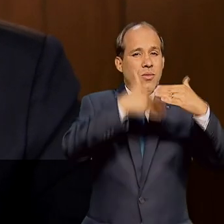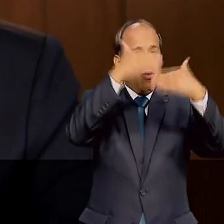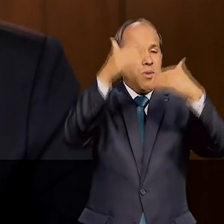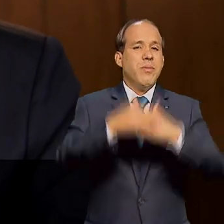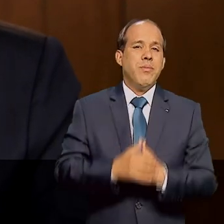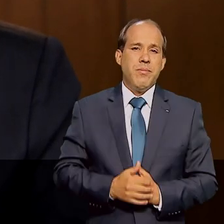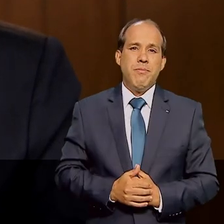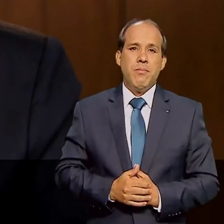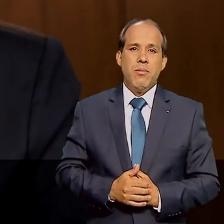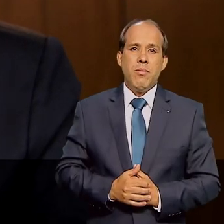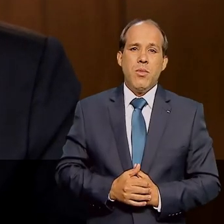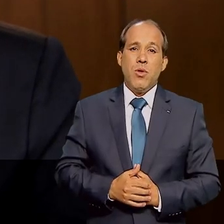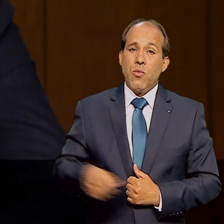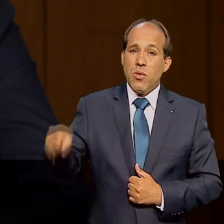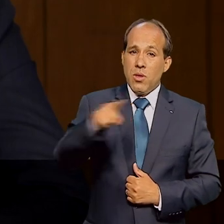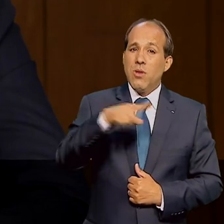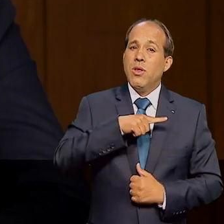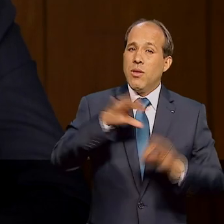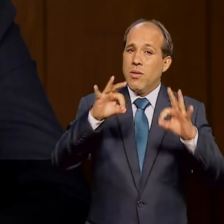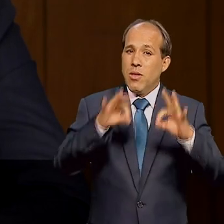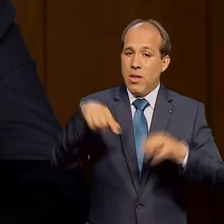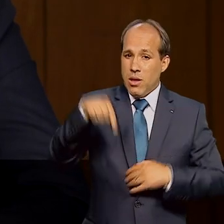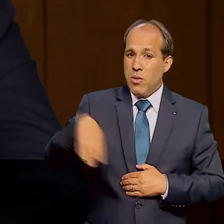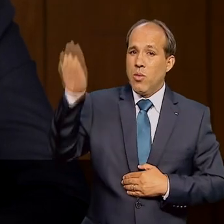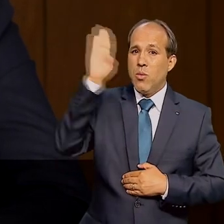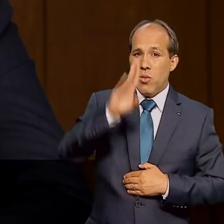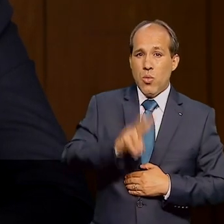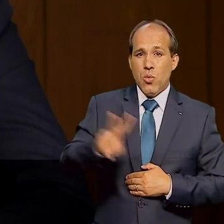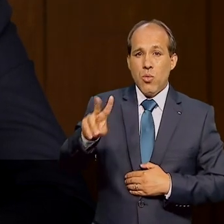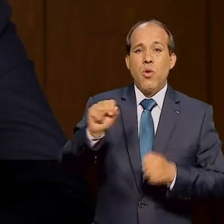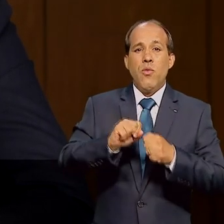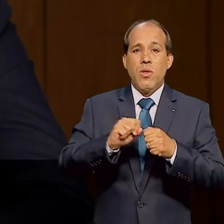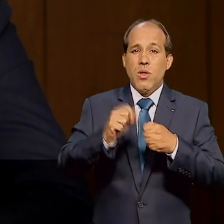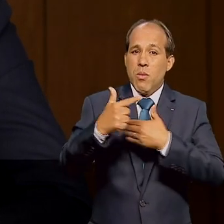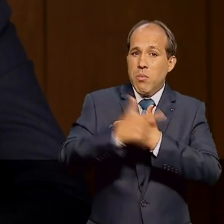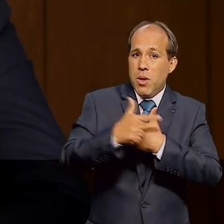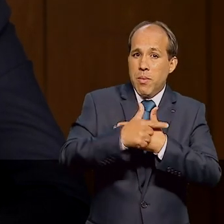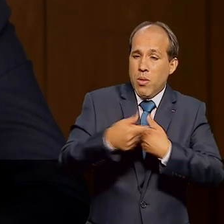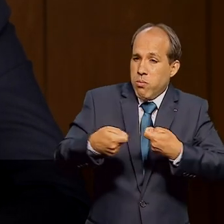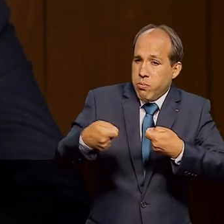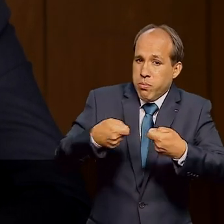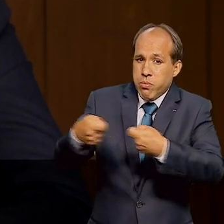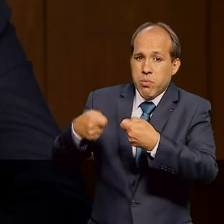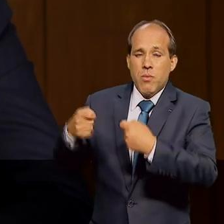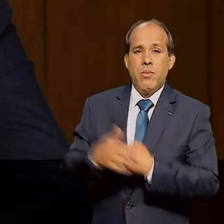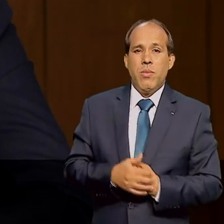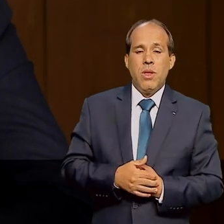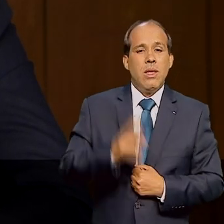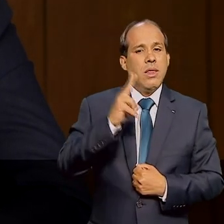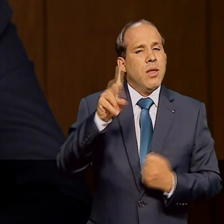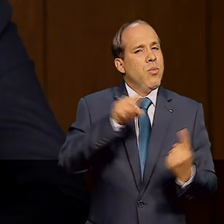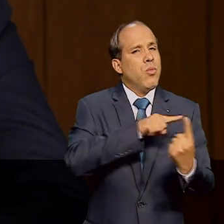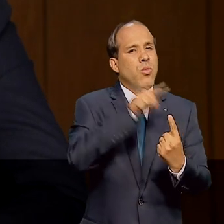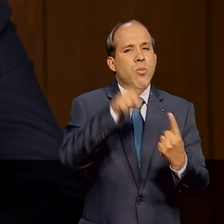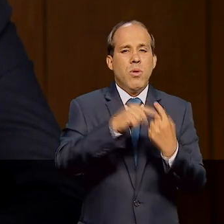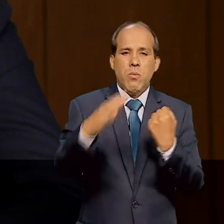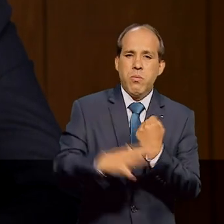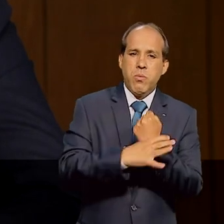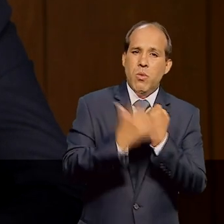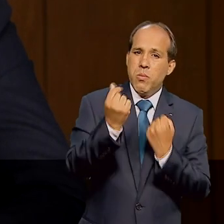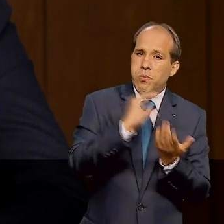aos países em desenvolvimento estejam certos de que o Brasil Continuará fazendo sua parte nas negociações